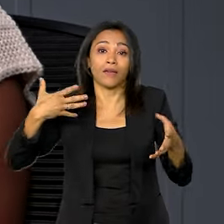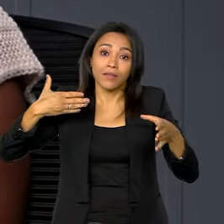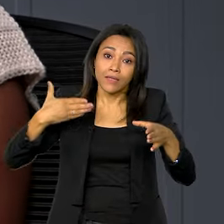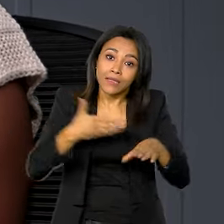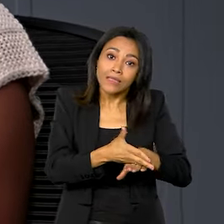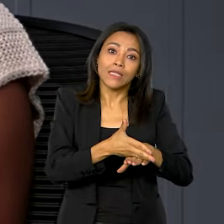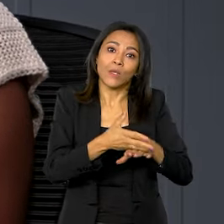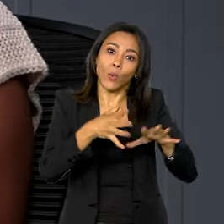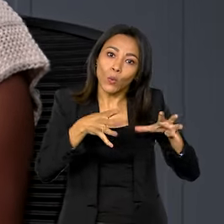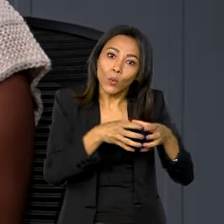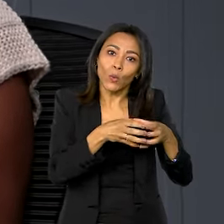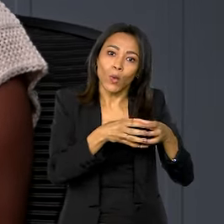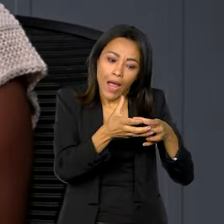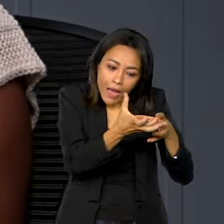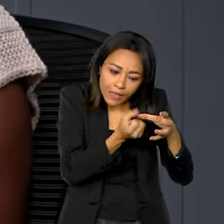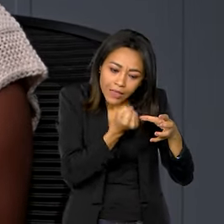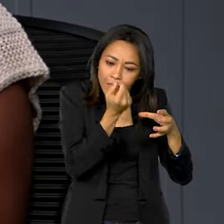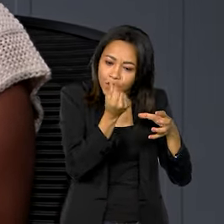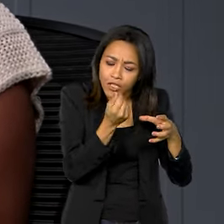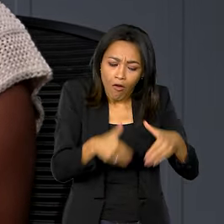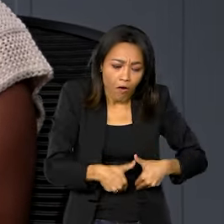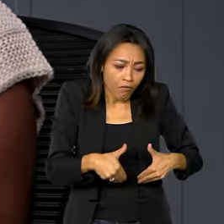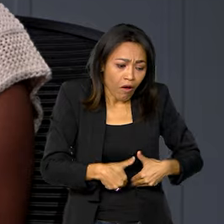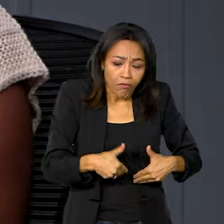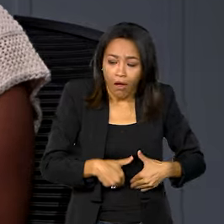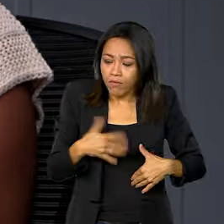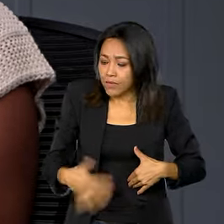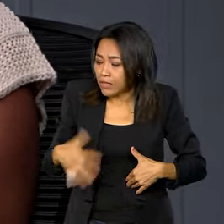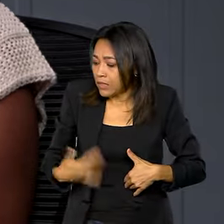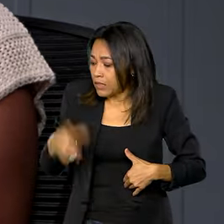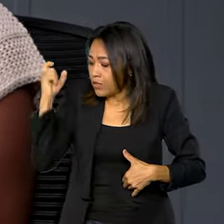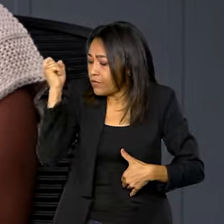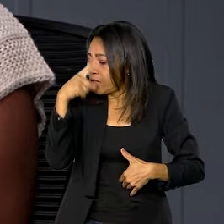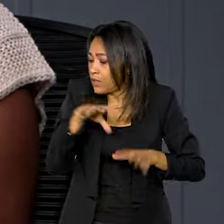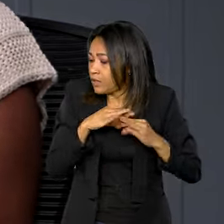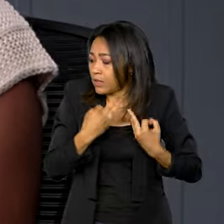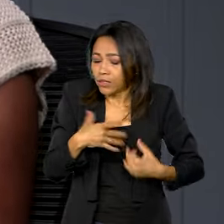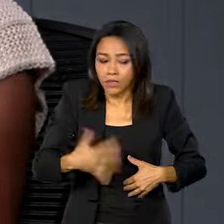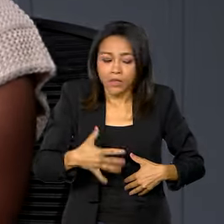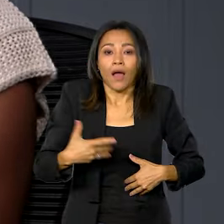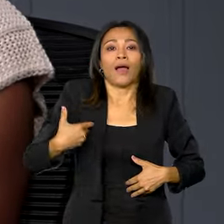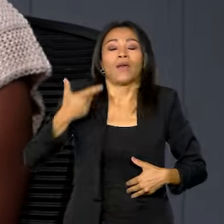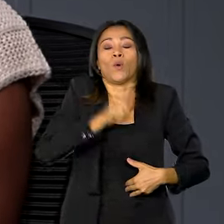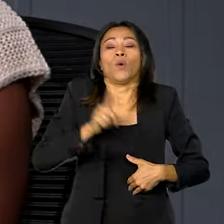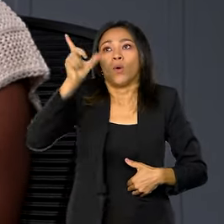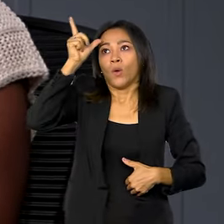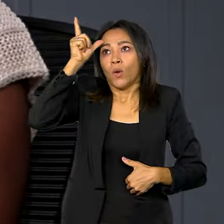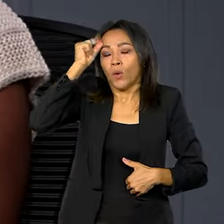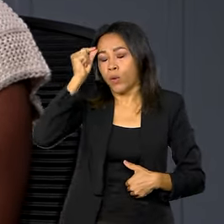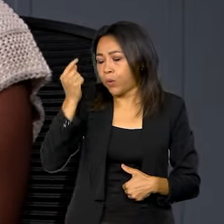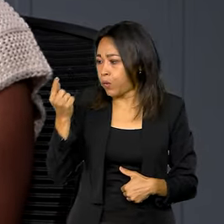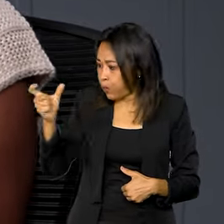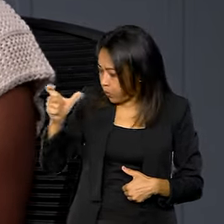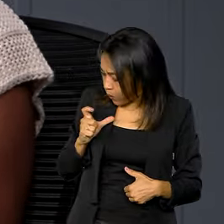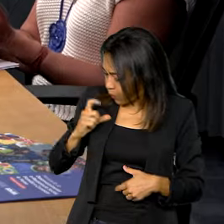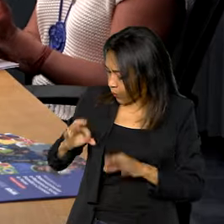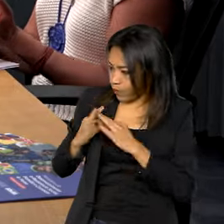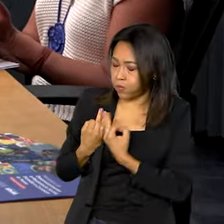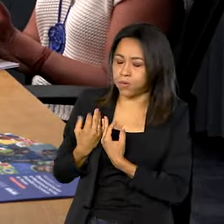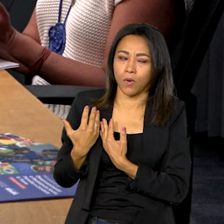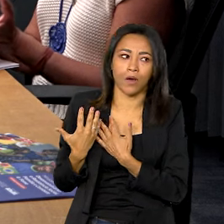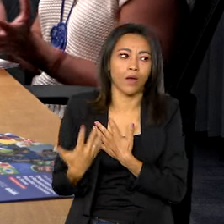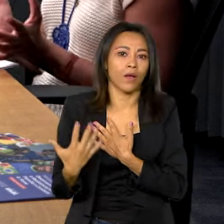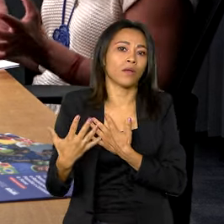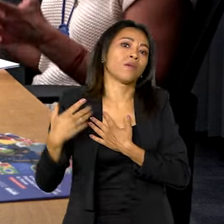entrada é fazer com que naquele momento ali que essa família está passando fome está com muitas dificuldades que esse benefício chegue na vida delas a